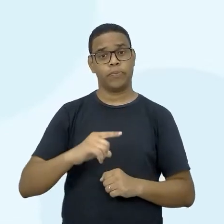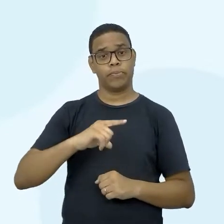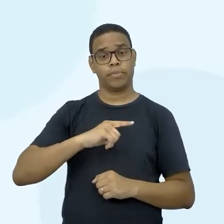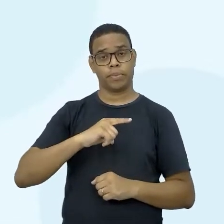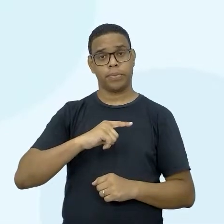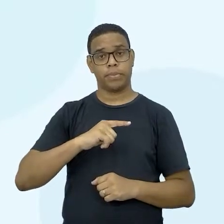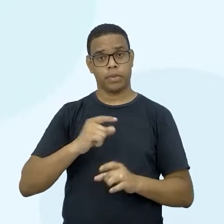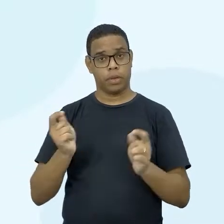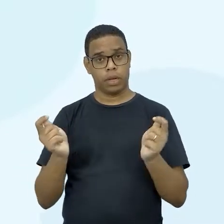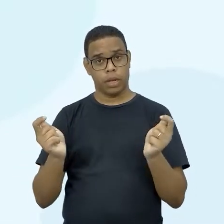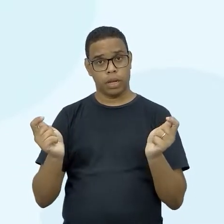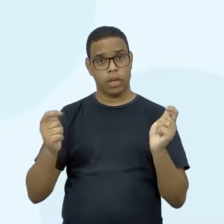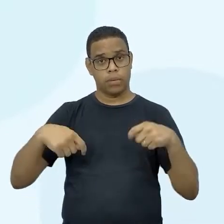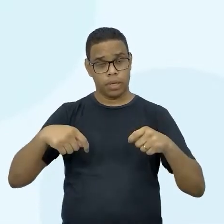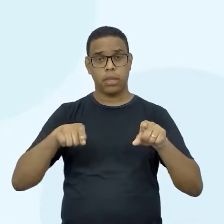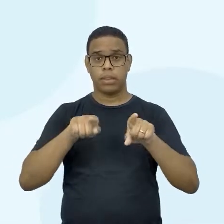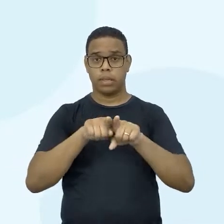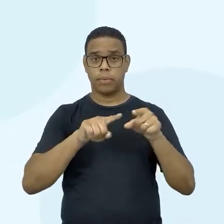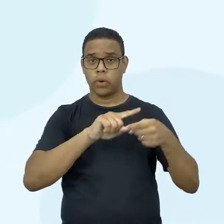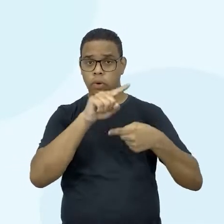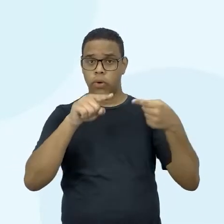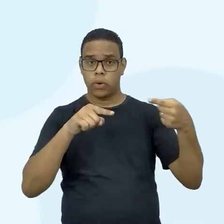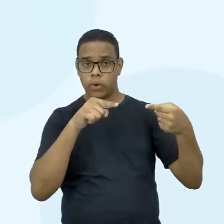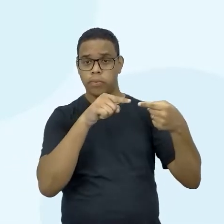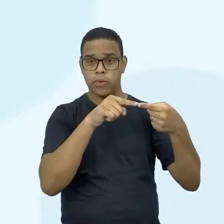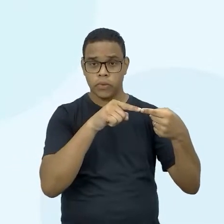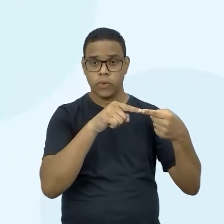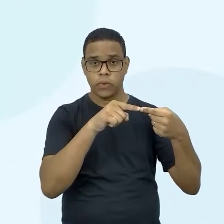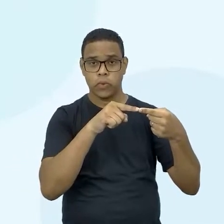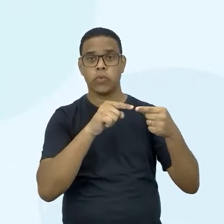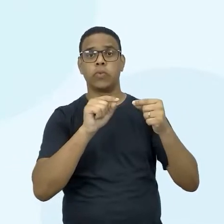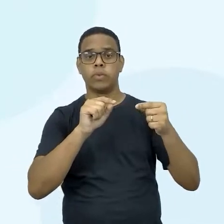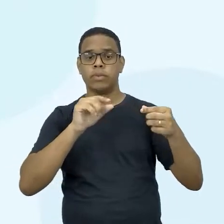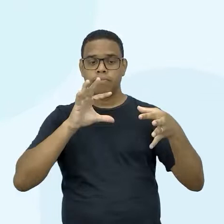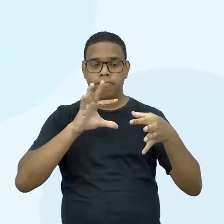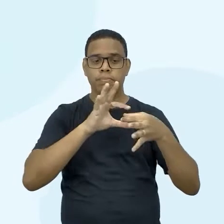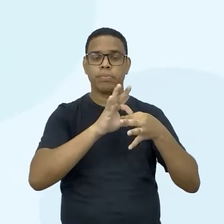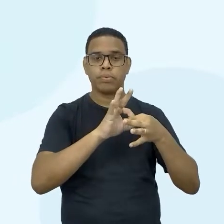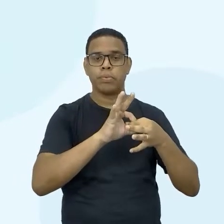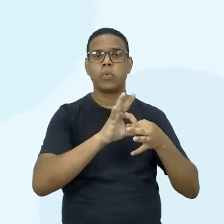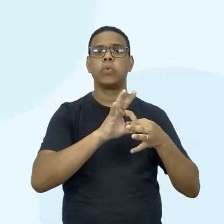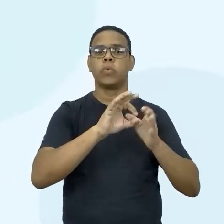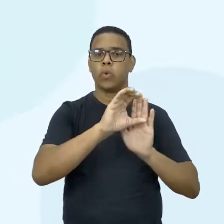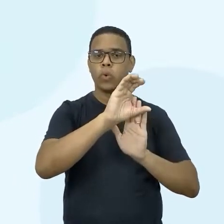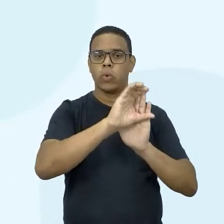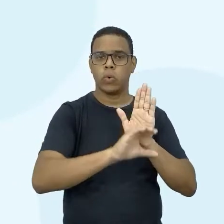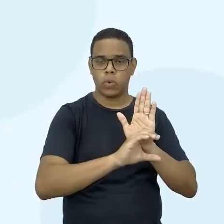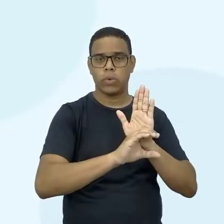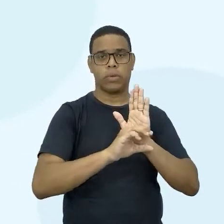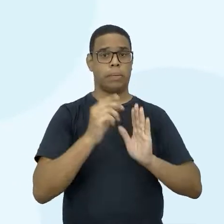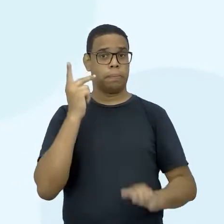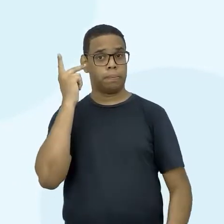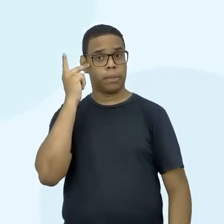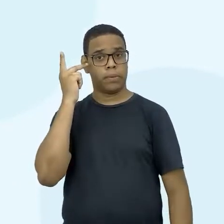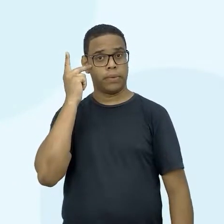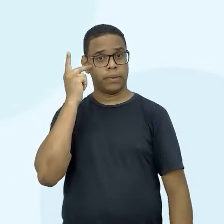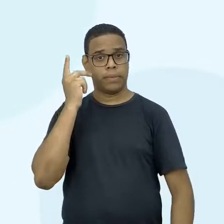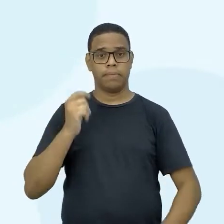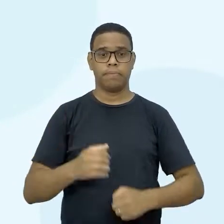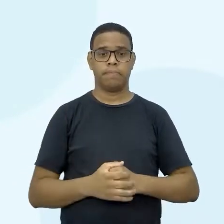existem habilidades e um objetivo que estão contidos no currículo paulista, né, nos